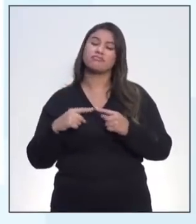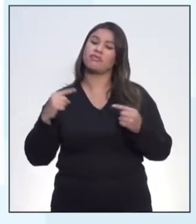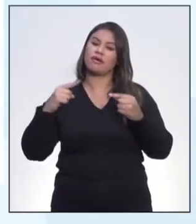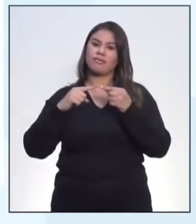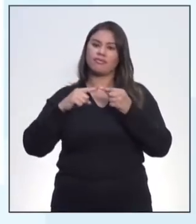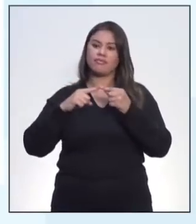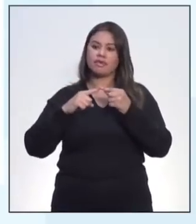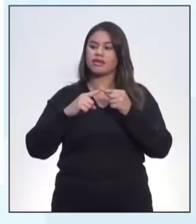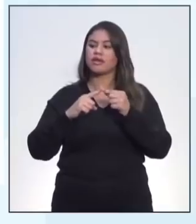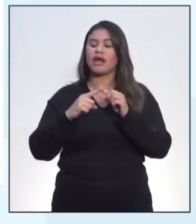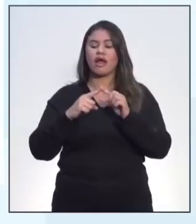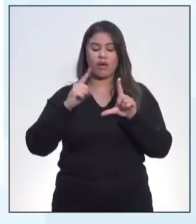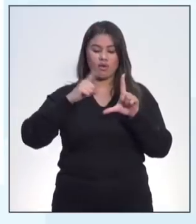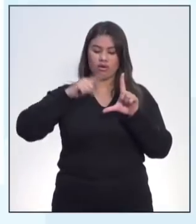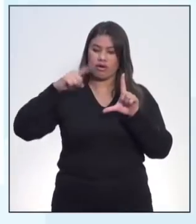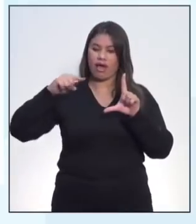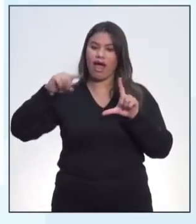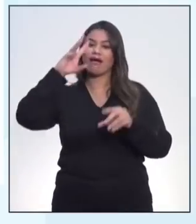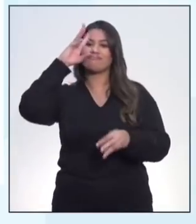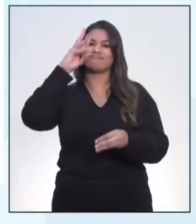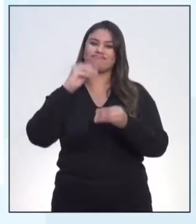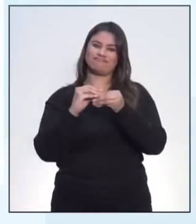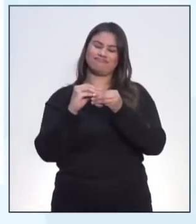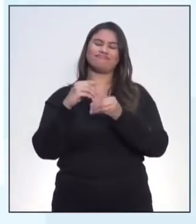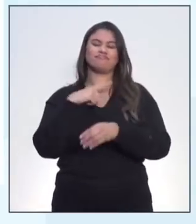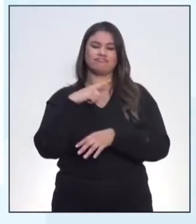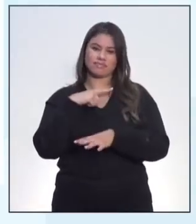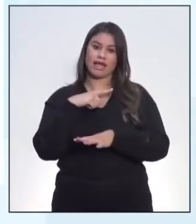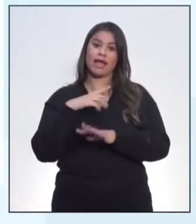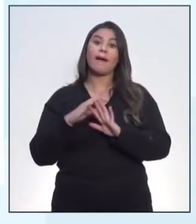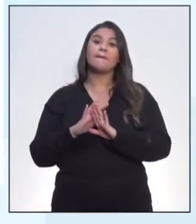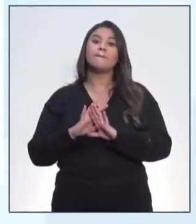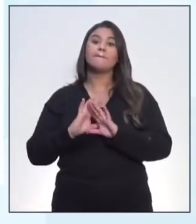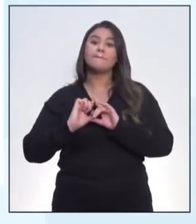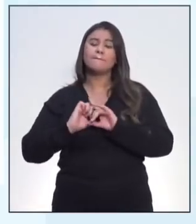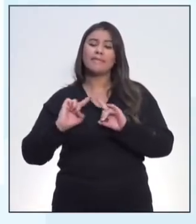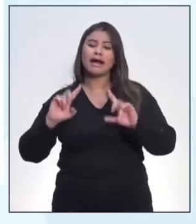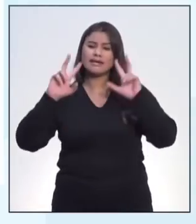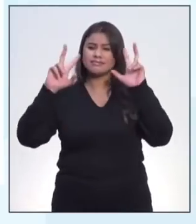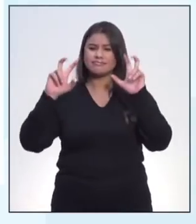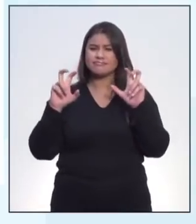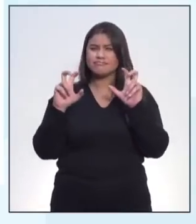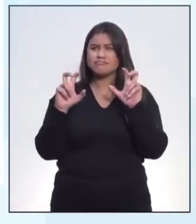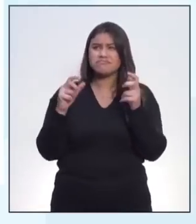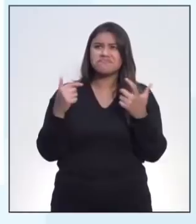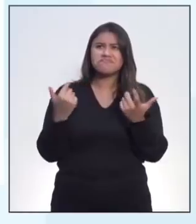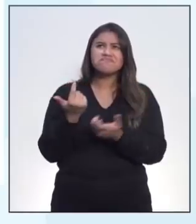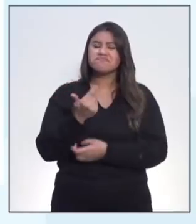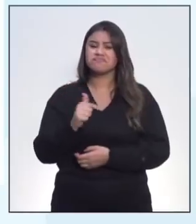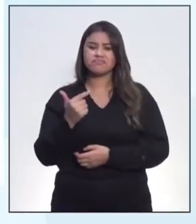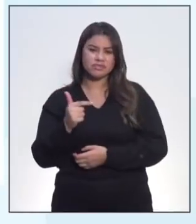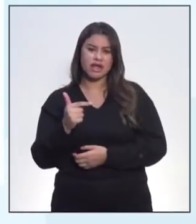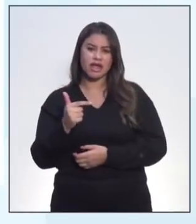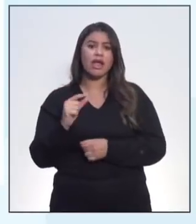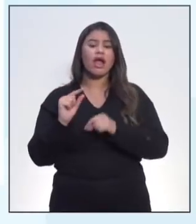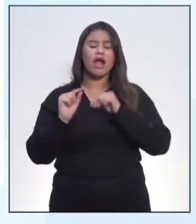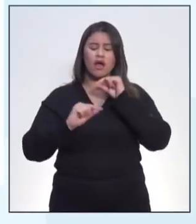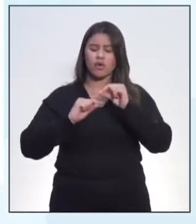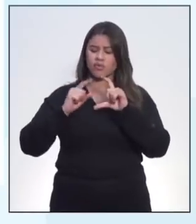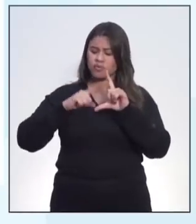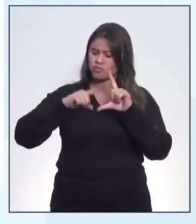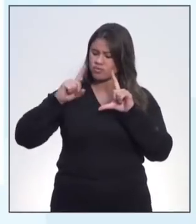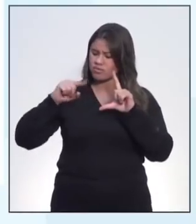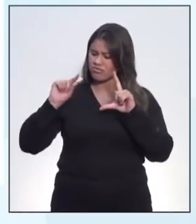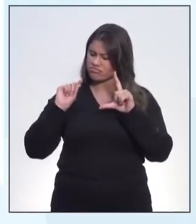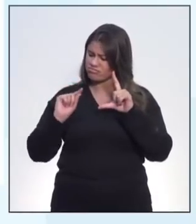encontrar no gráfico. Mas mesmo que não tivesse o título, você já teria uma dica do que está sendo trabalhado nesse